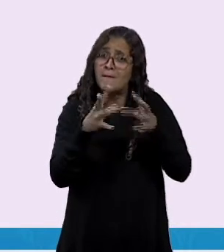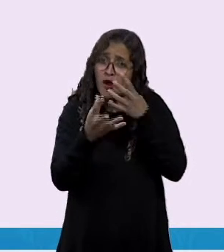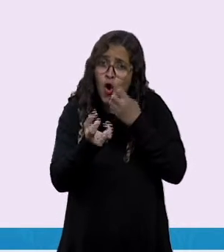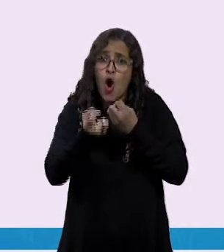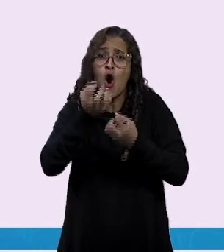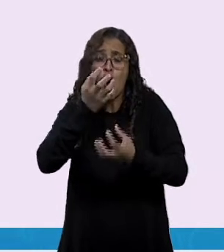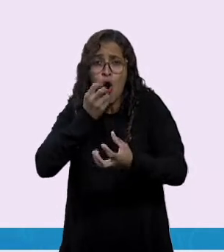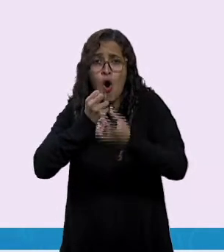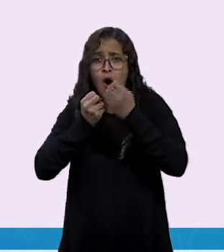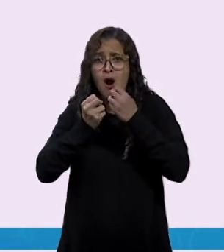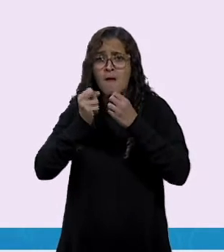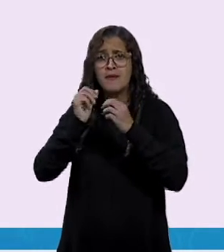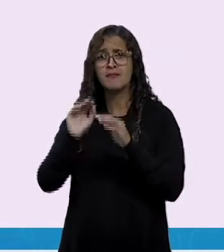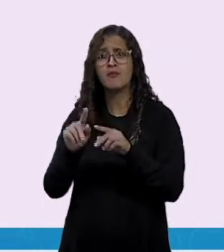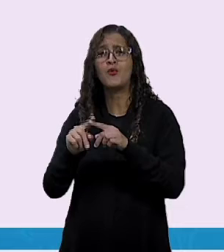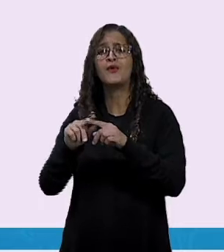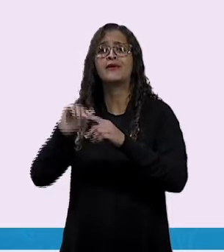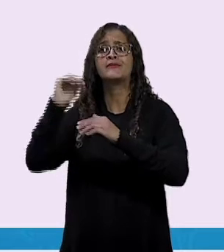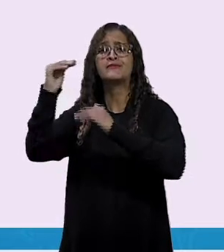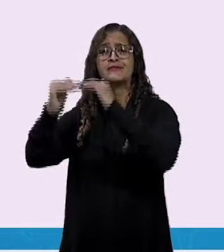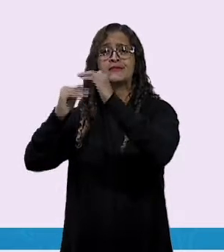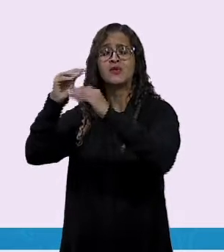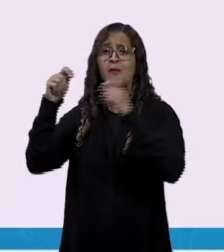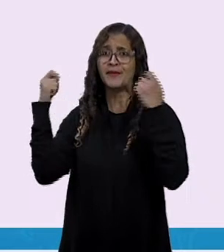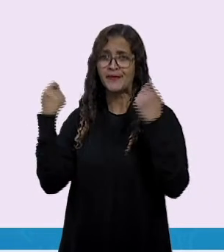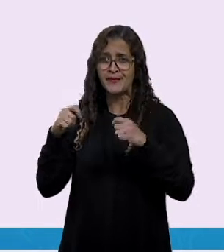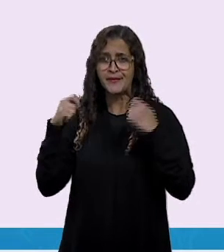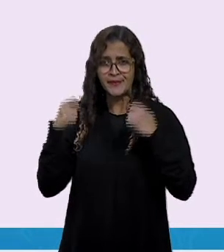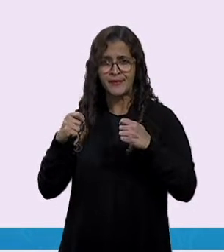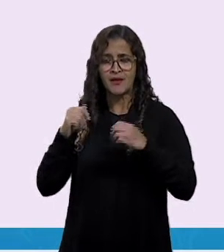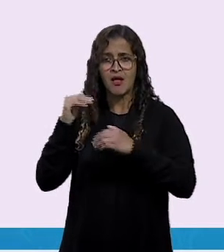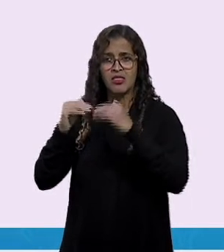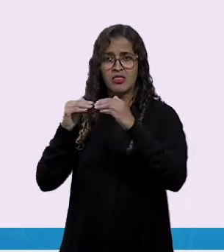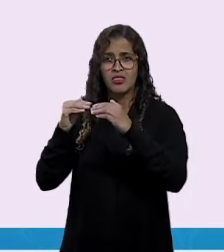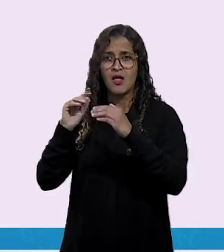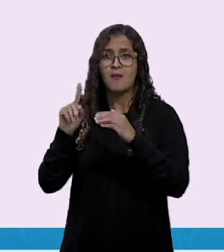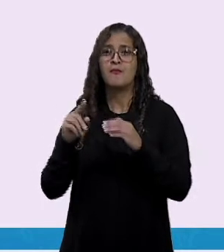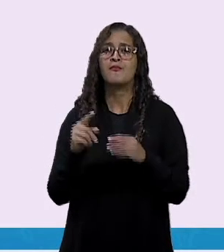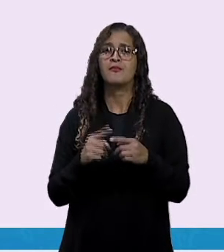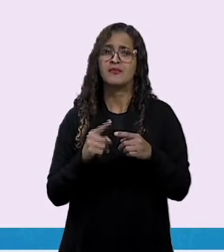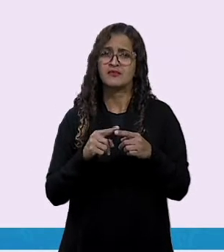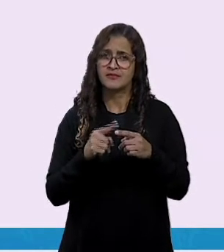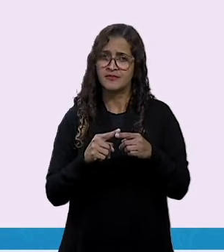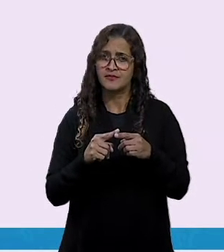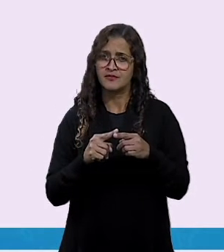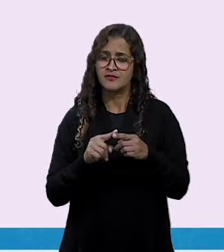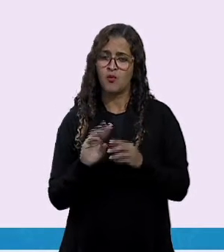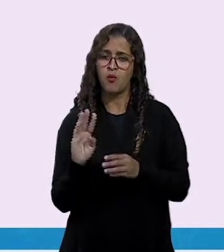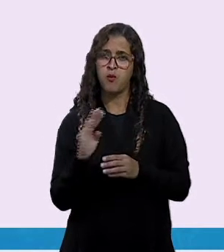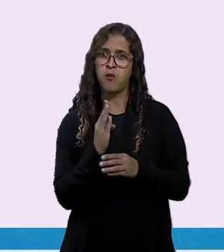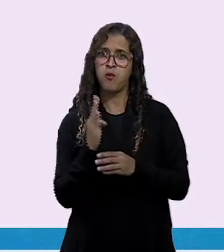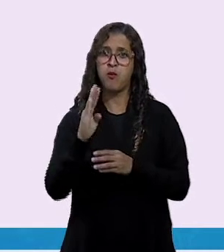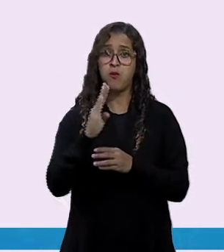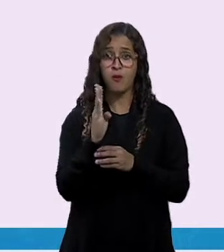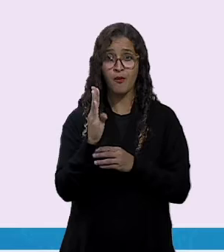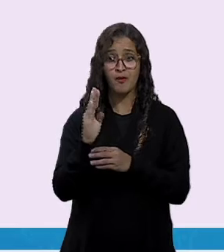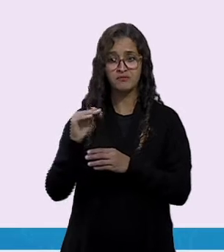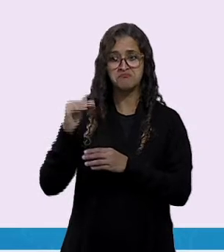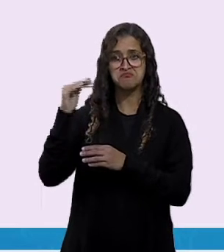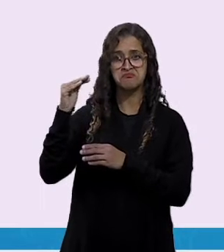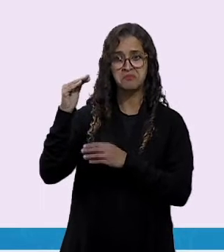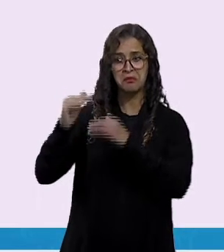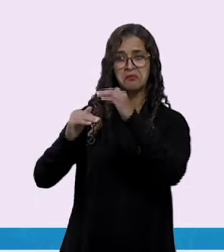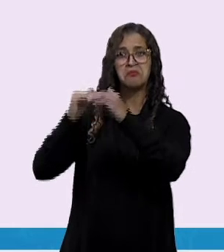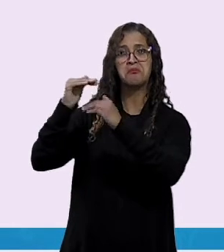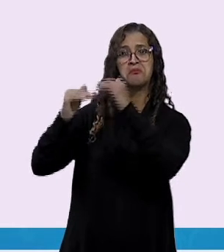se desenvolvendo e já nasce um tubarão filhote bem grandinho. Viu que legal? A reprodução